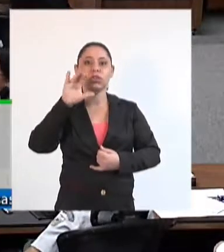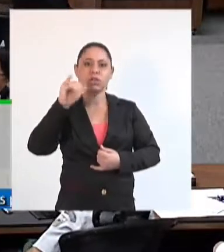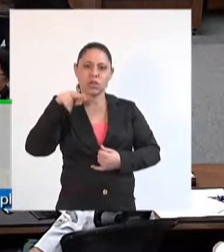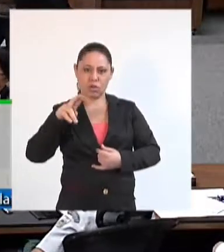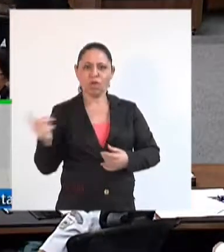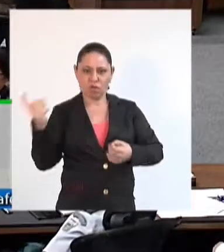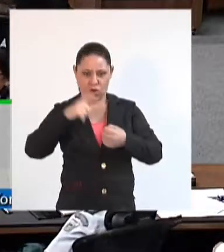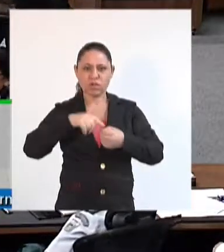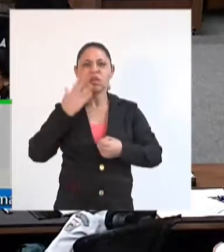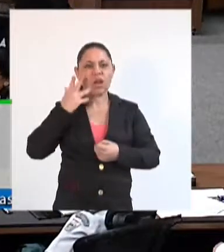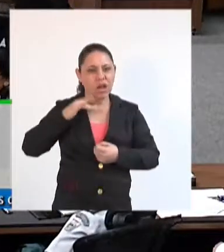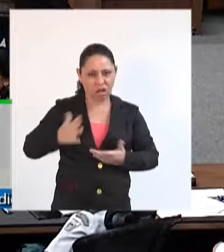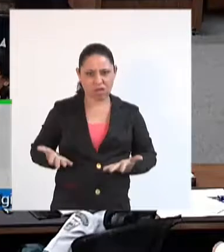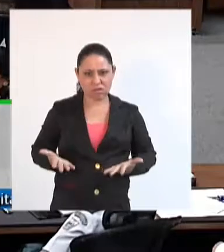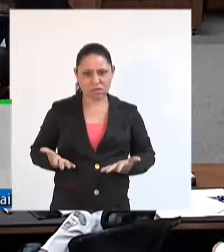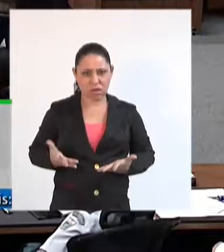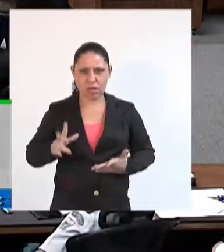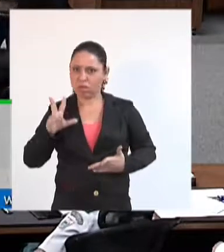a ser criança?